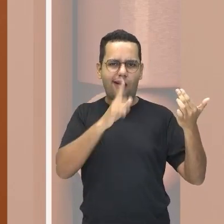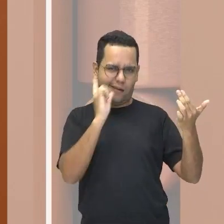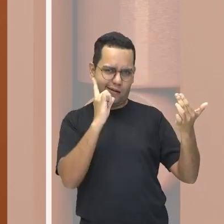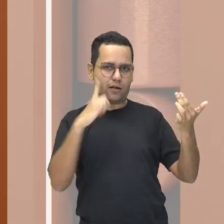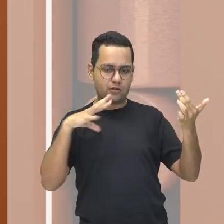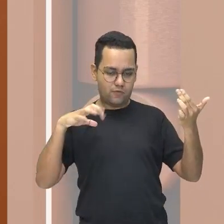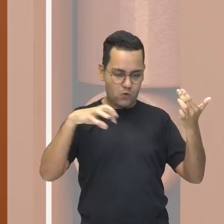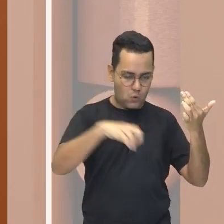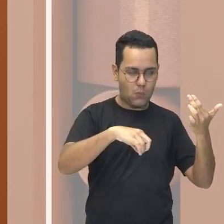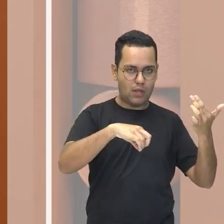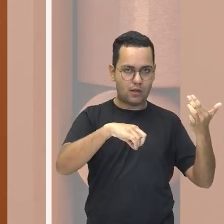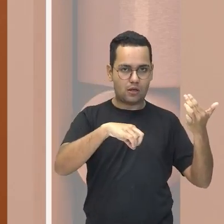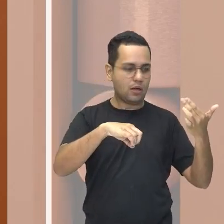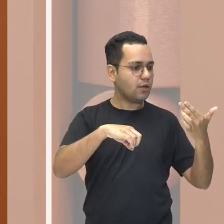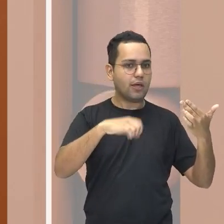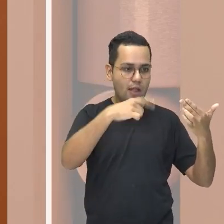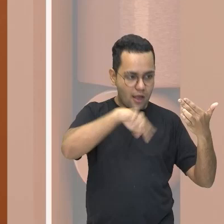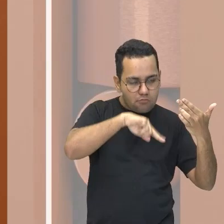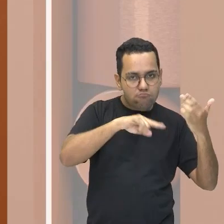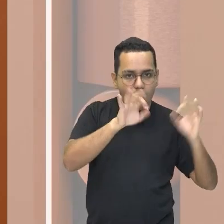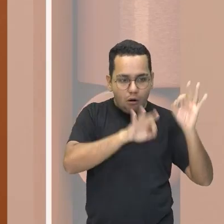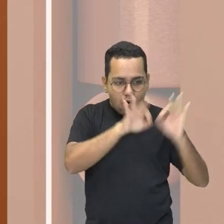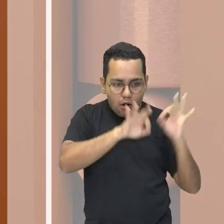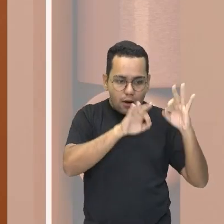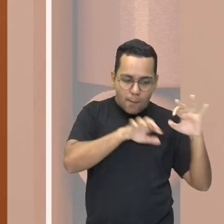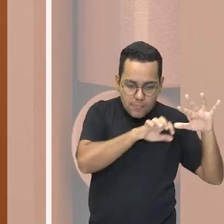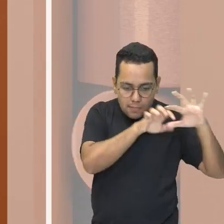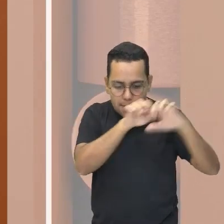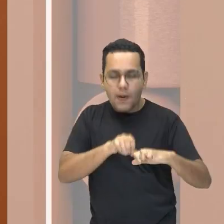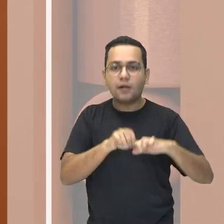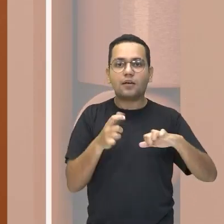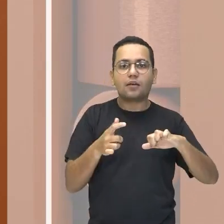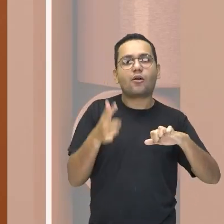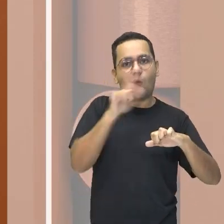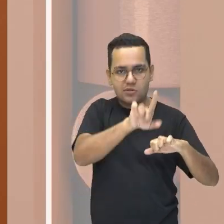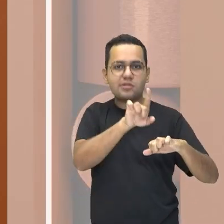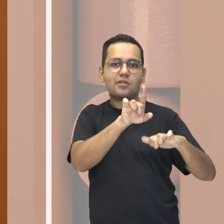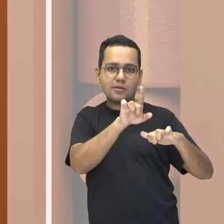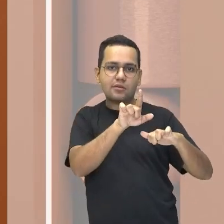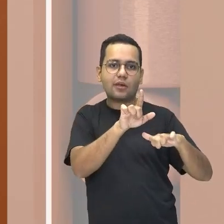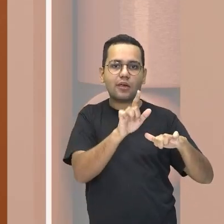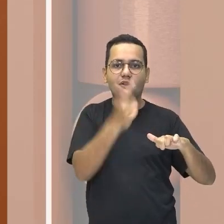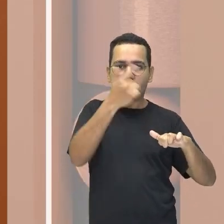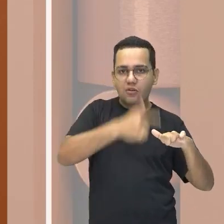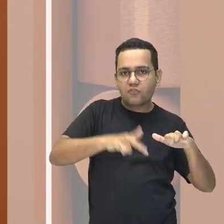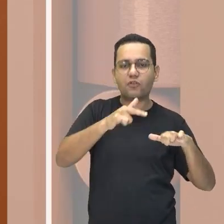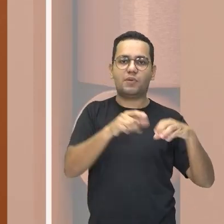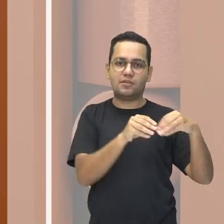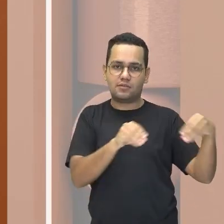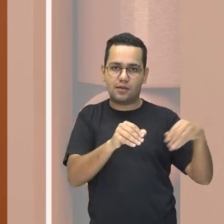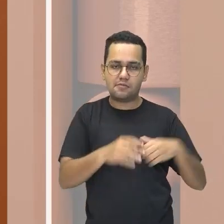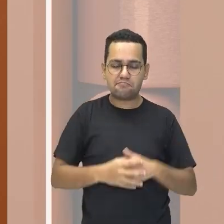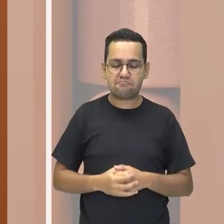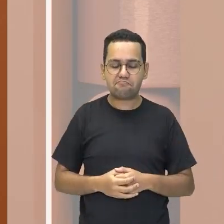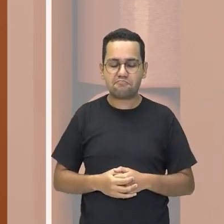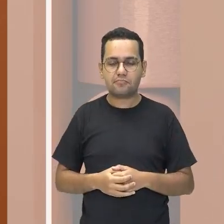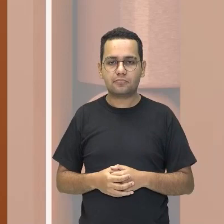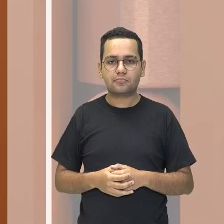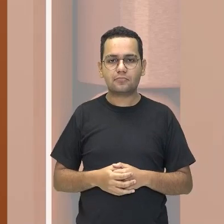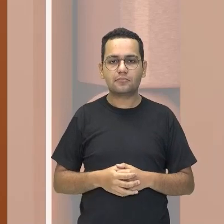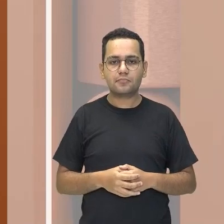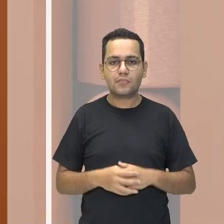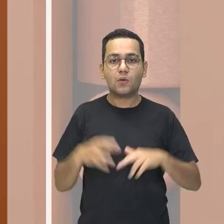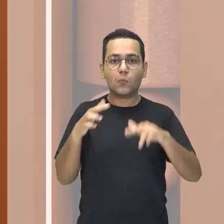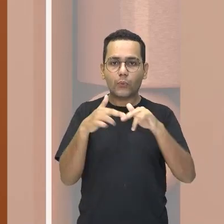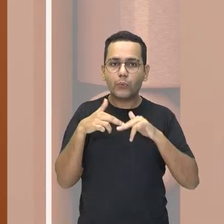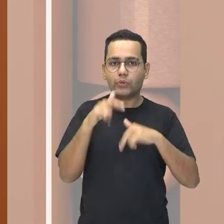dominados pelos nazistas. Então a gente vê que a partir da vitória soviética na Batalha de Stalingrado, começa